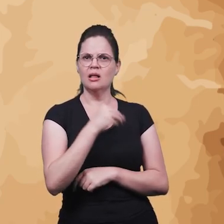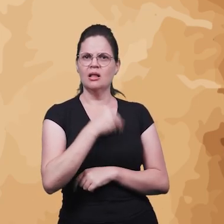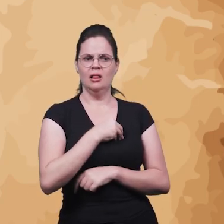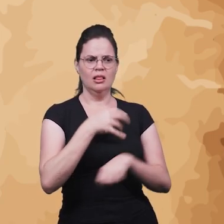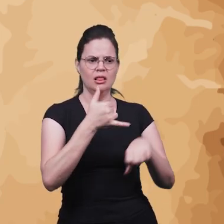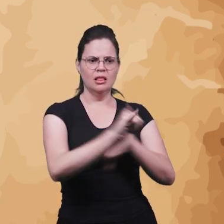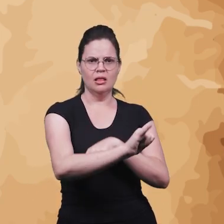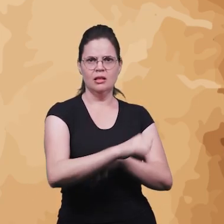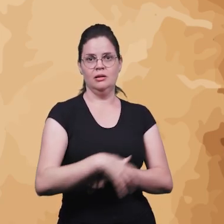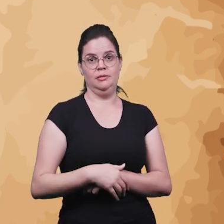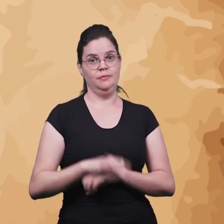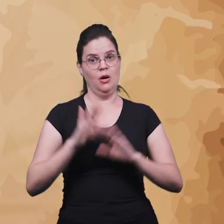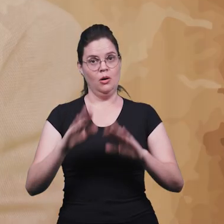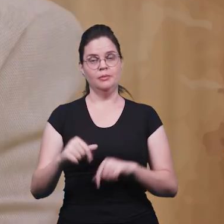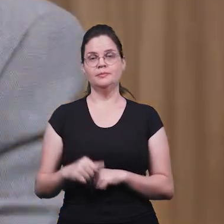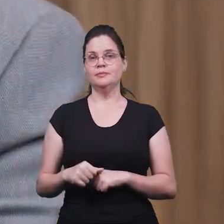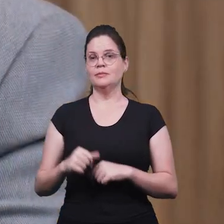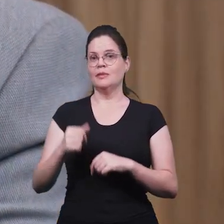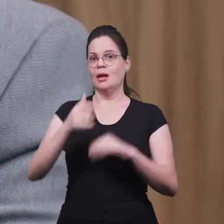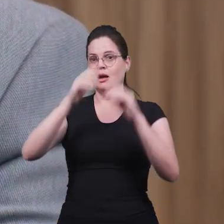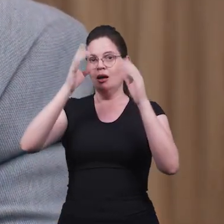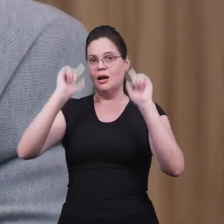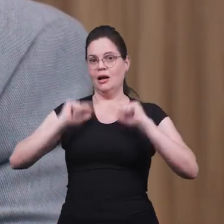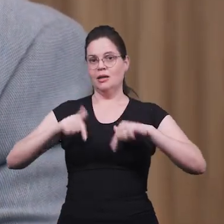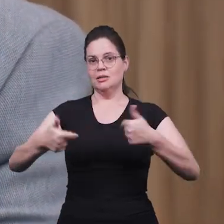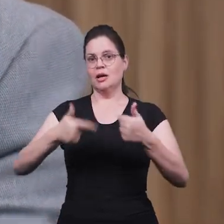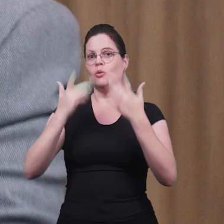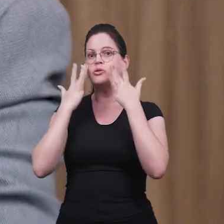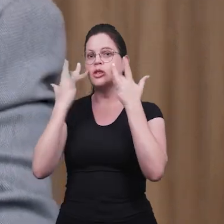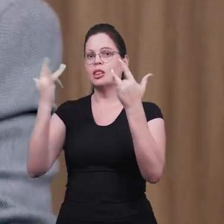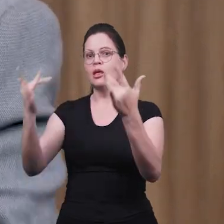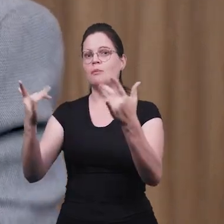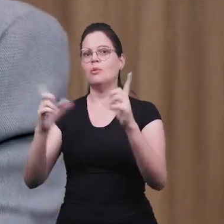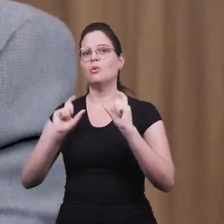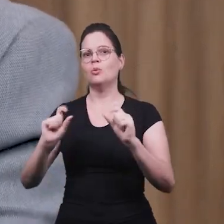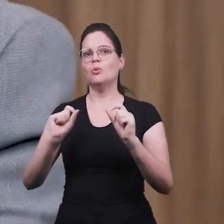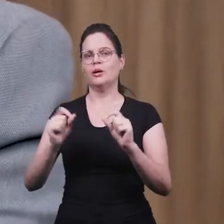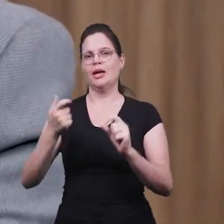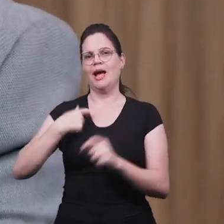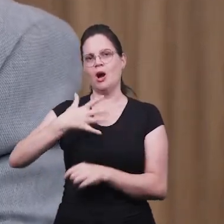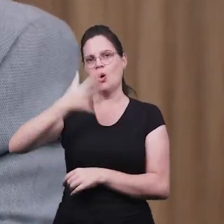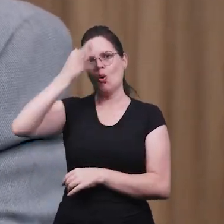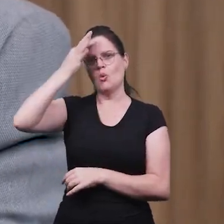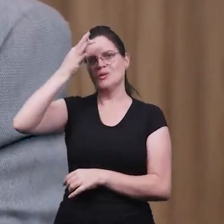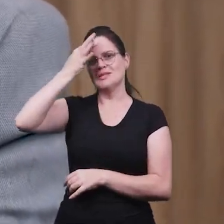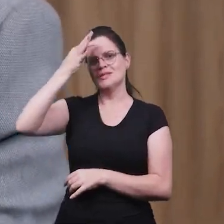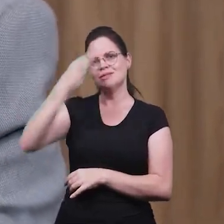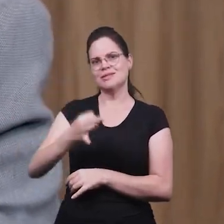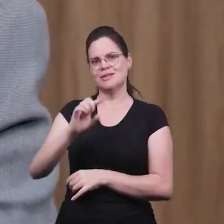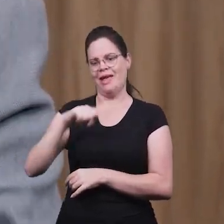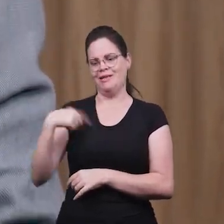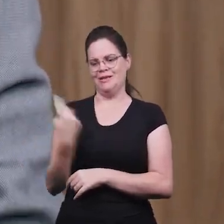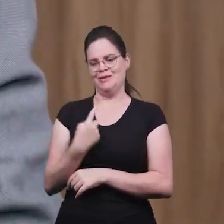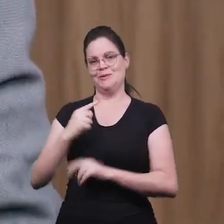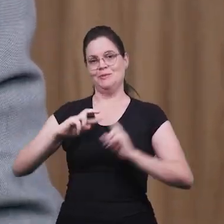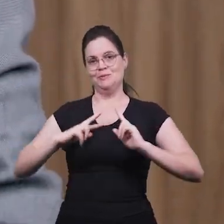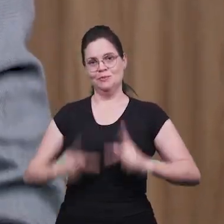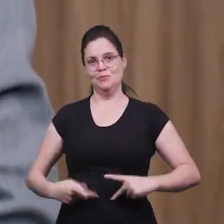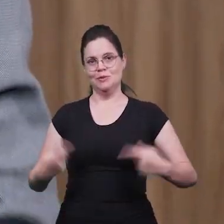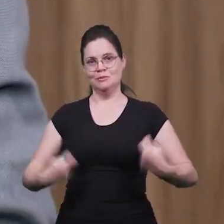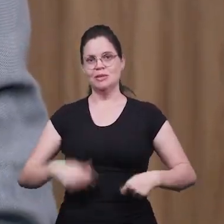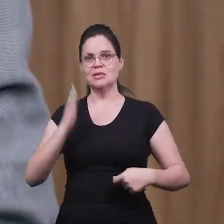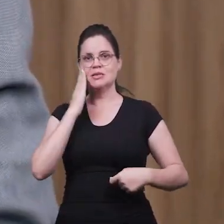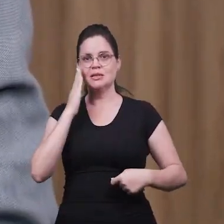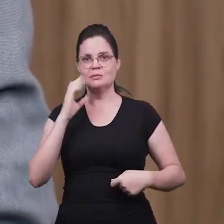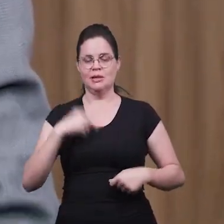o espírito de temor está ligado à consciência que o homem precisa ter dos